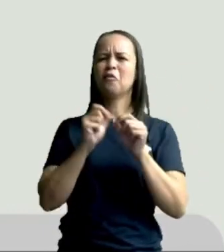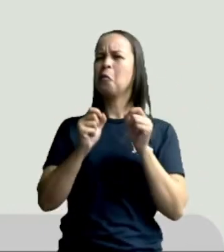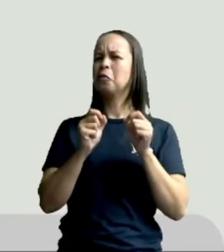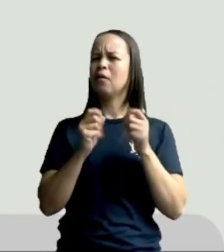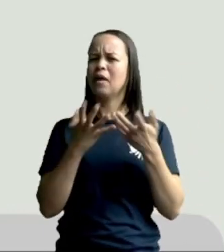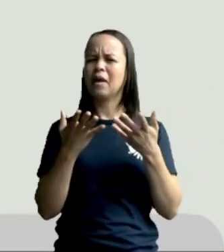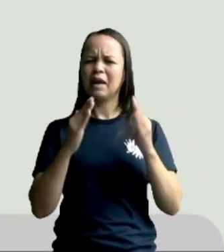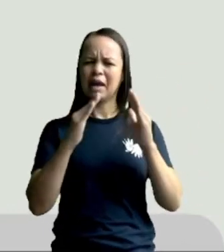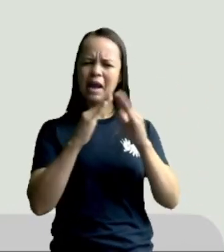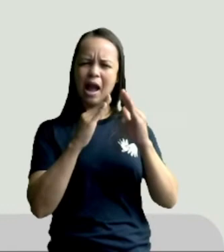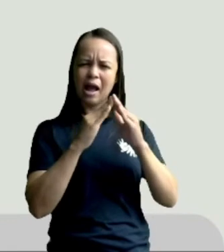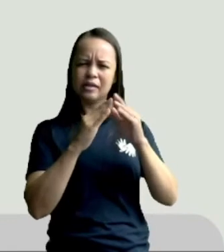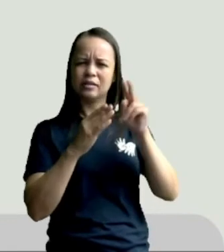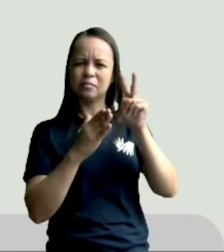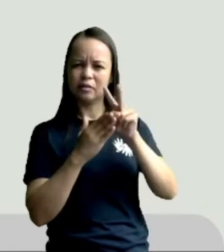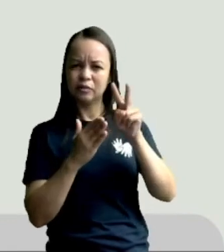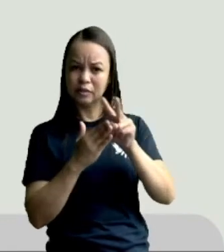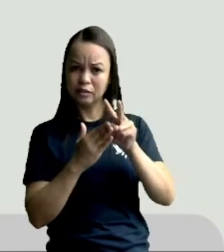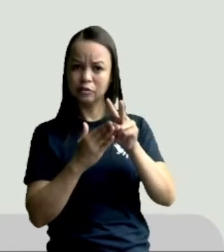os indígenas? Será que foi isso?